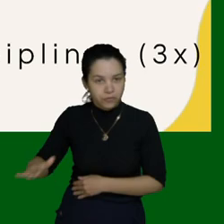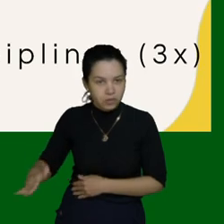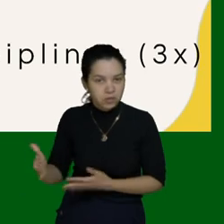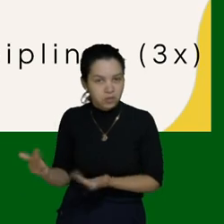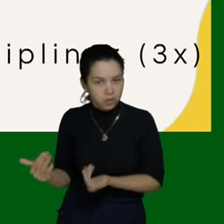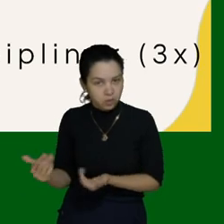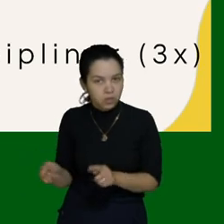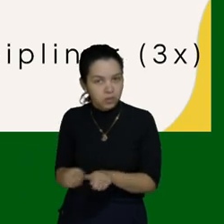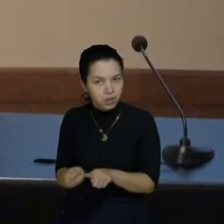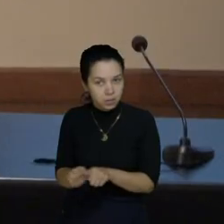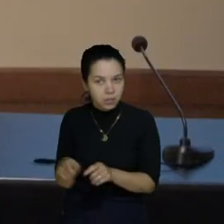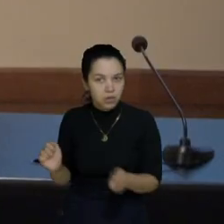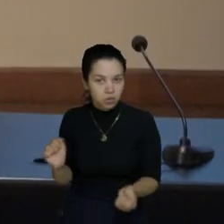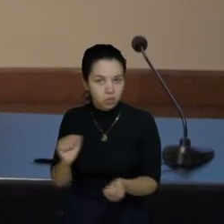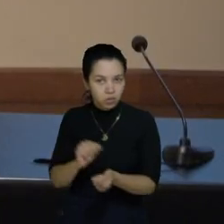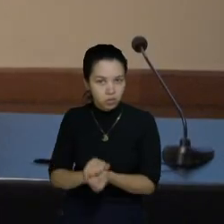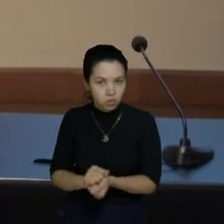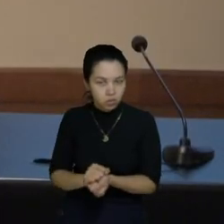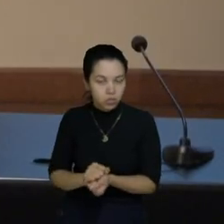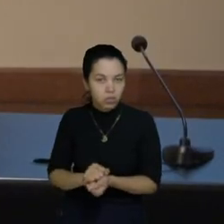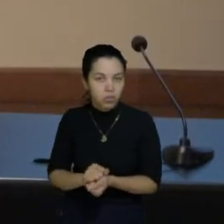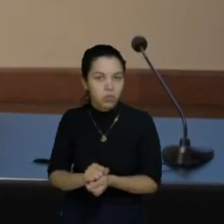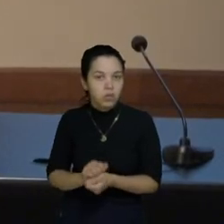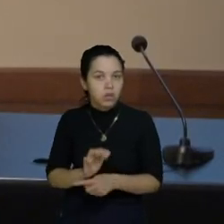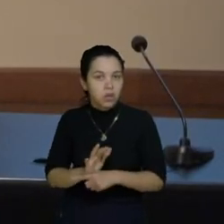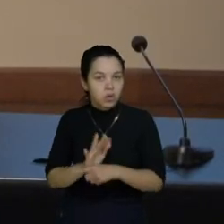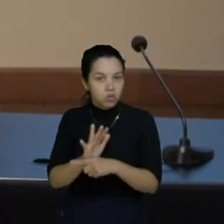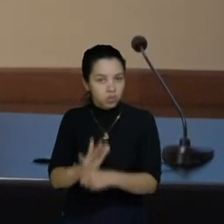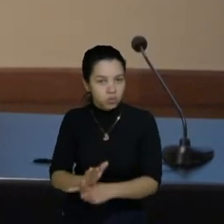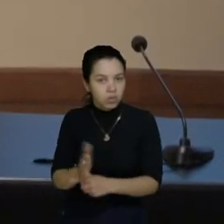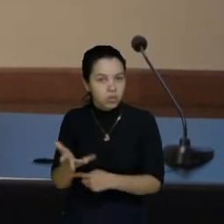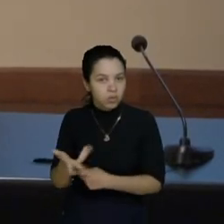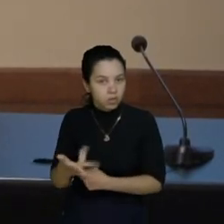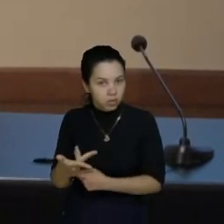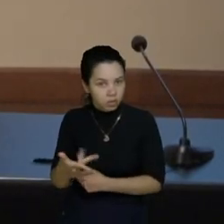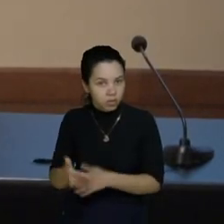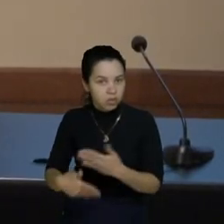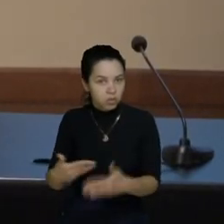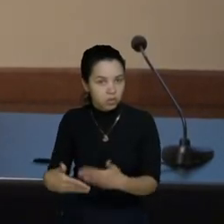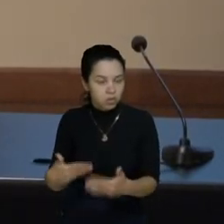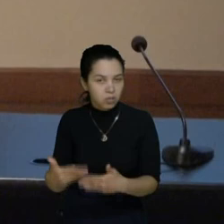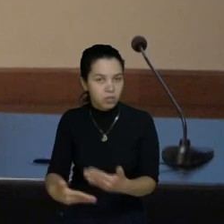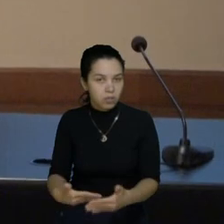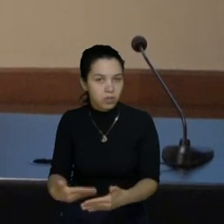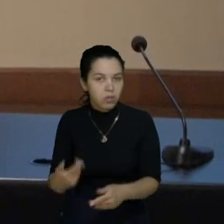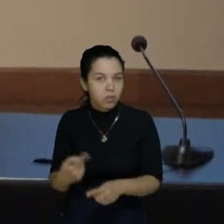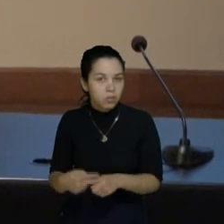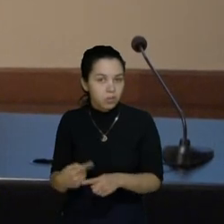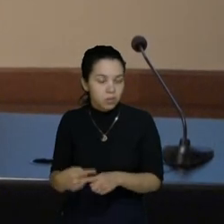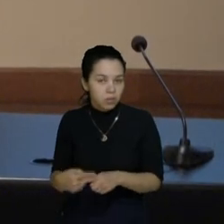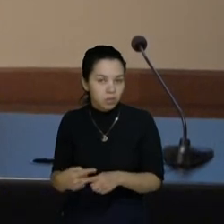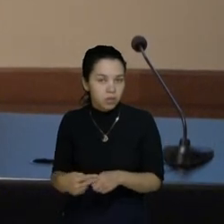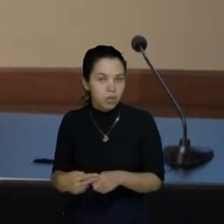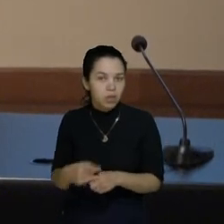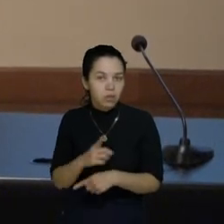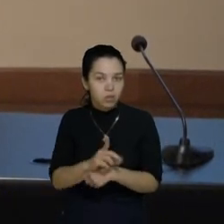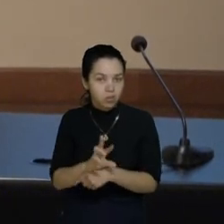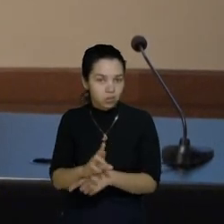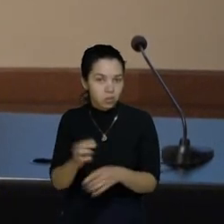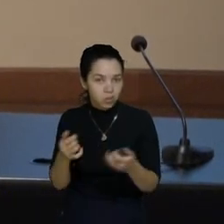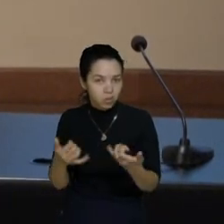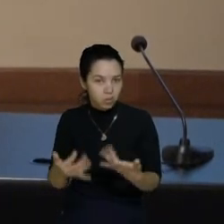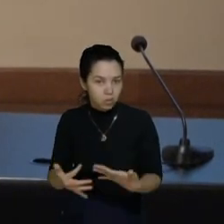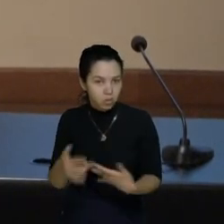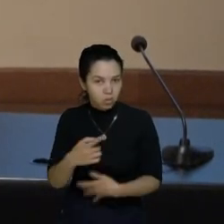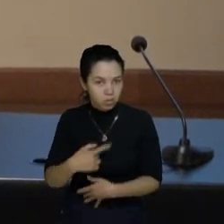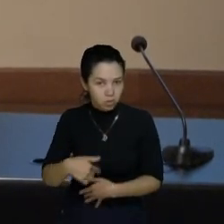acompanhar durante as avaliações isso deu uma celeridade muito grande no processo Porque como o Dr chicota falou nós com a função